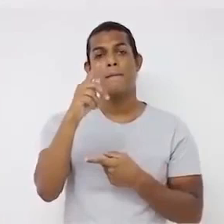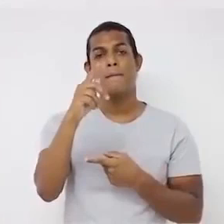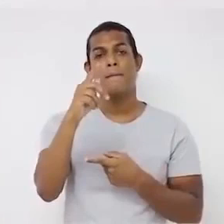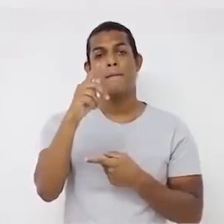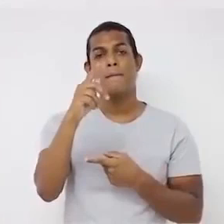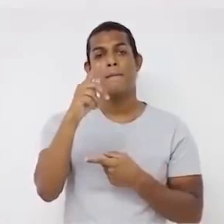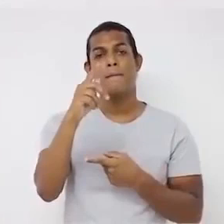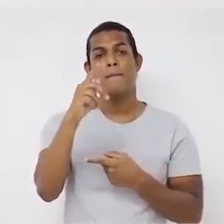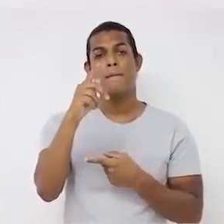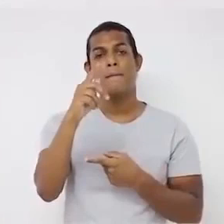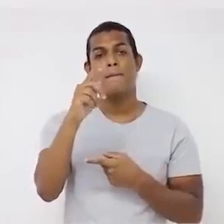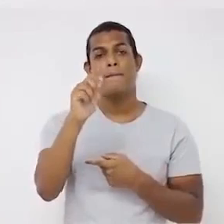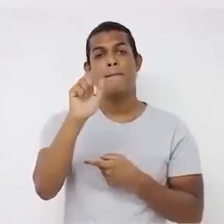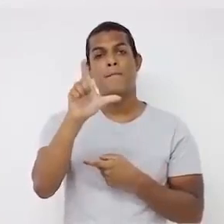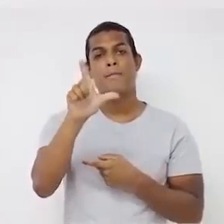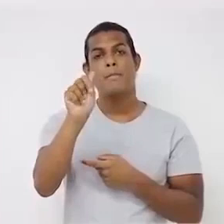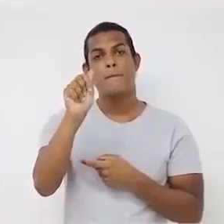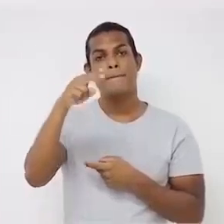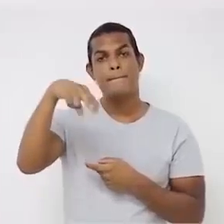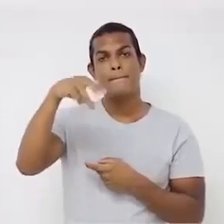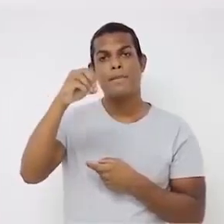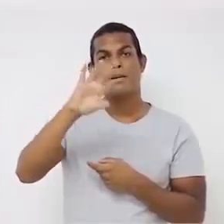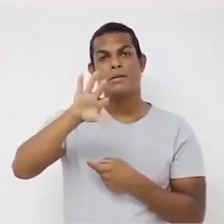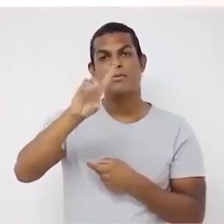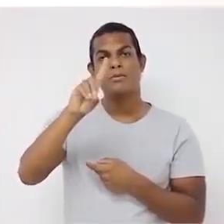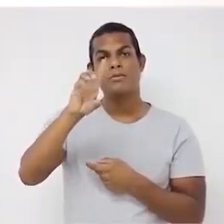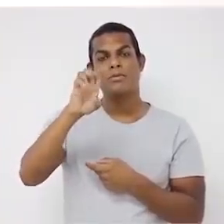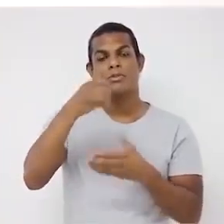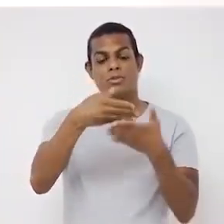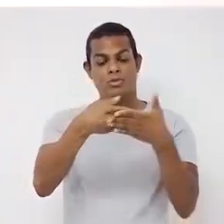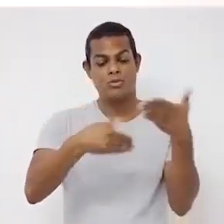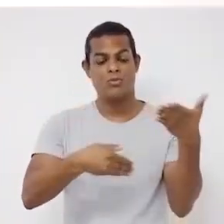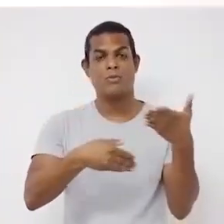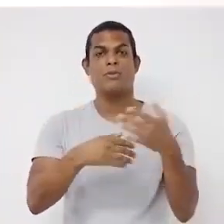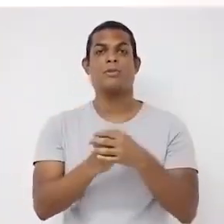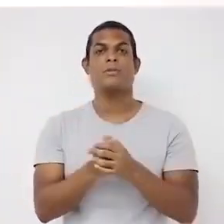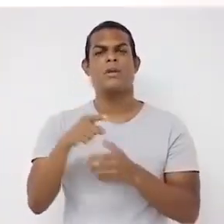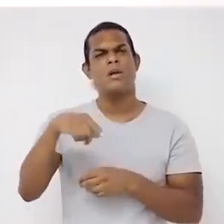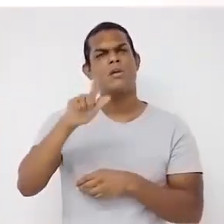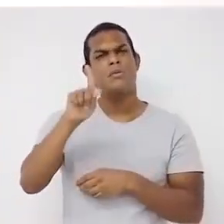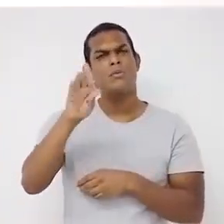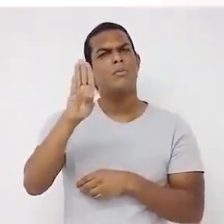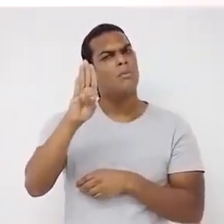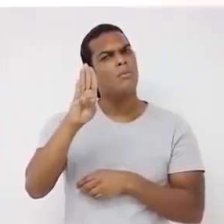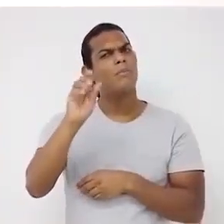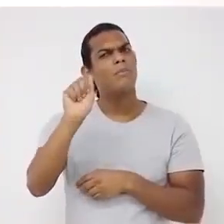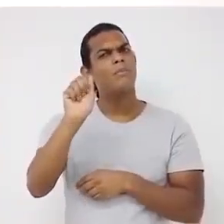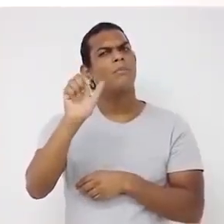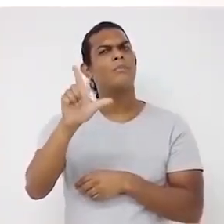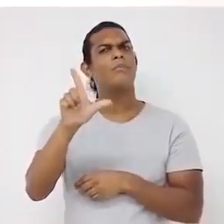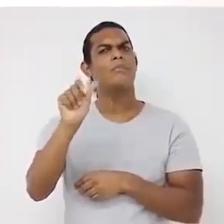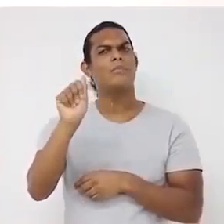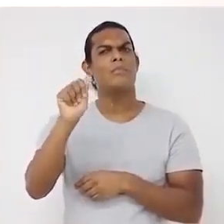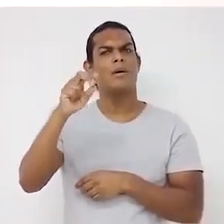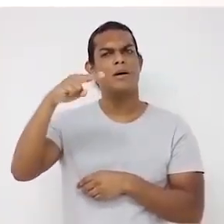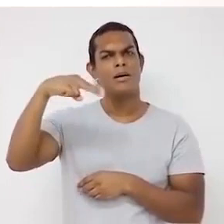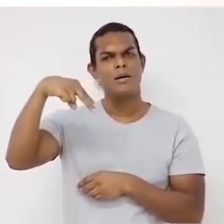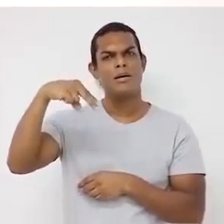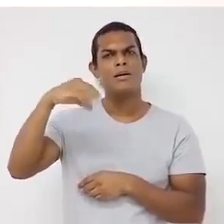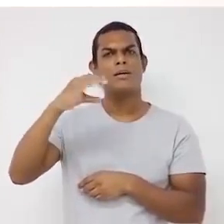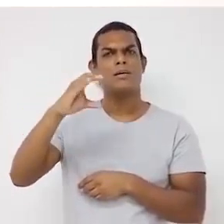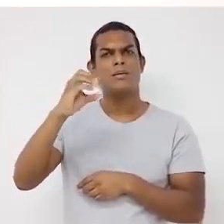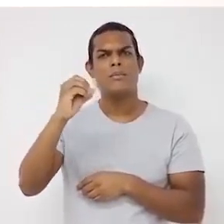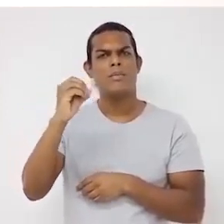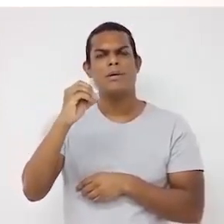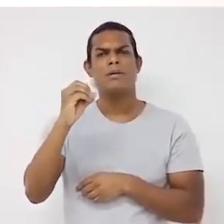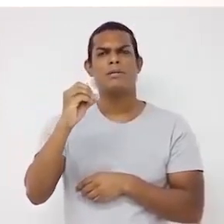youtube.com/EAD Pernambuco. Ok? O nosso balanço, ele vem, da